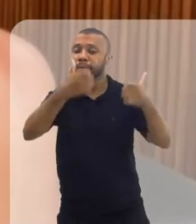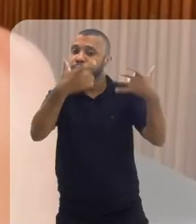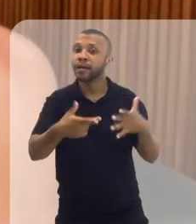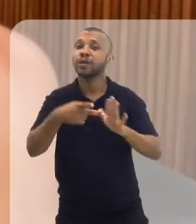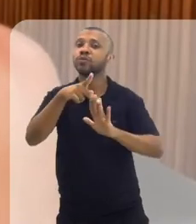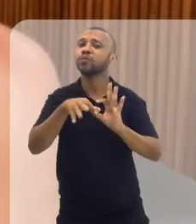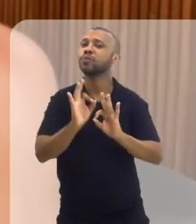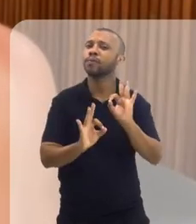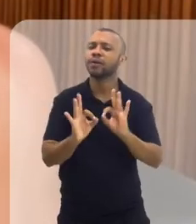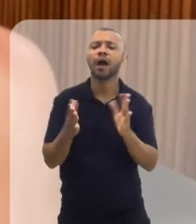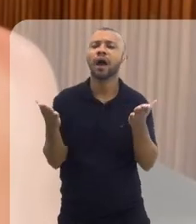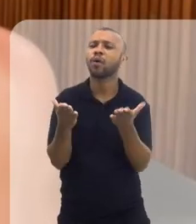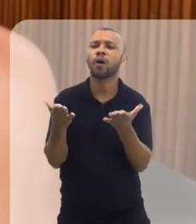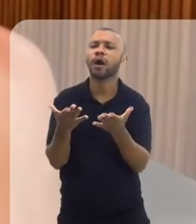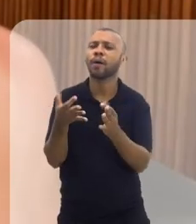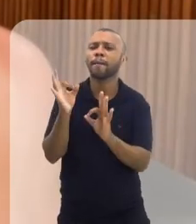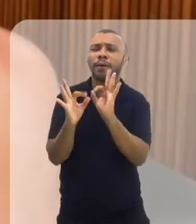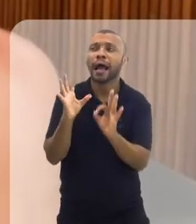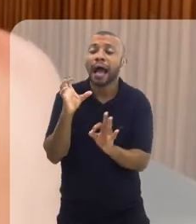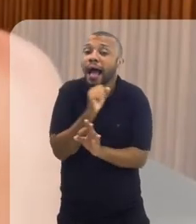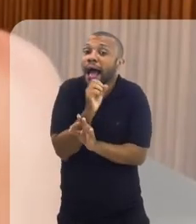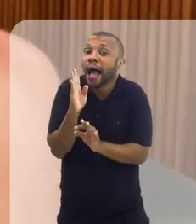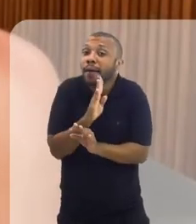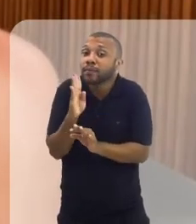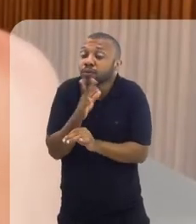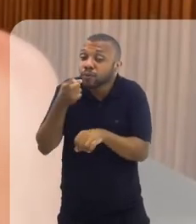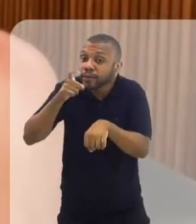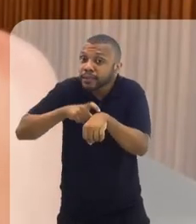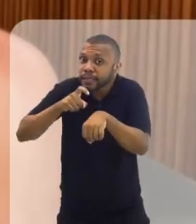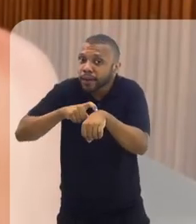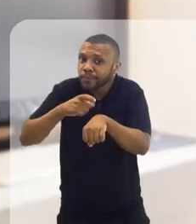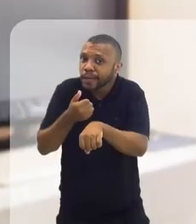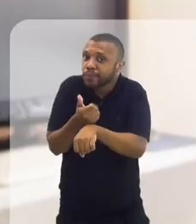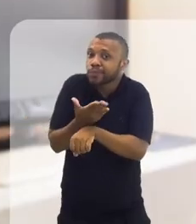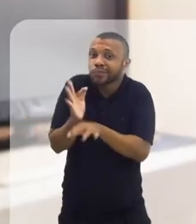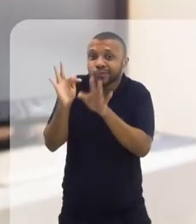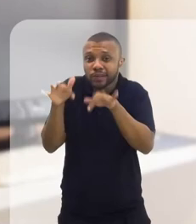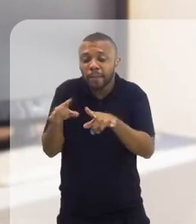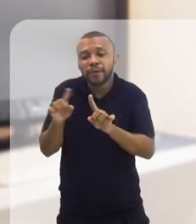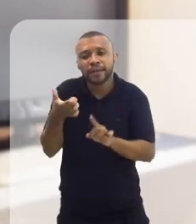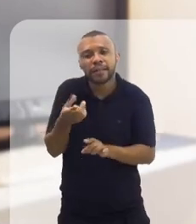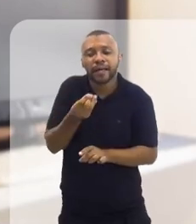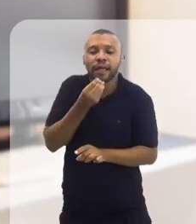para falar dos seus projetos. Fala, o que que você está fazendo agora? Projeto rapidinho, que o tempo está